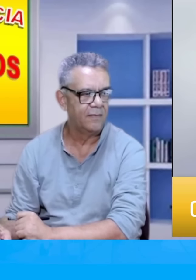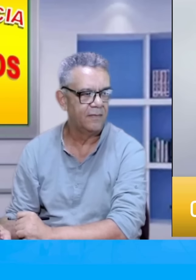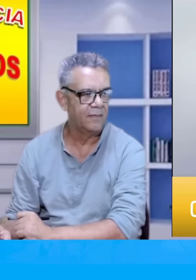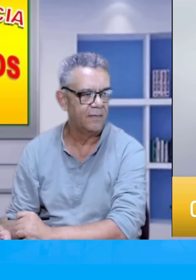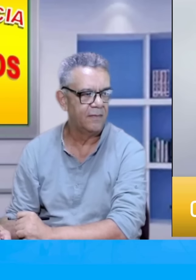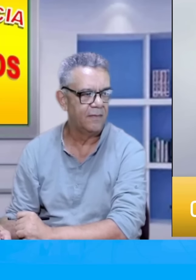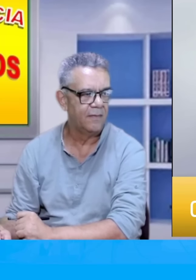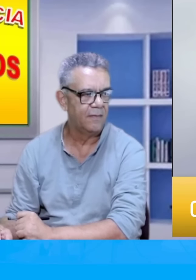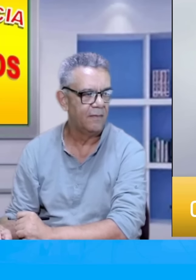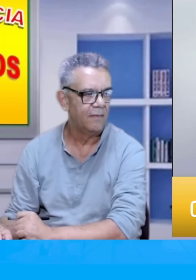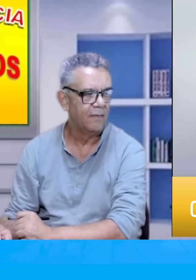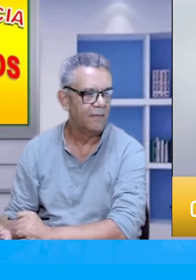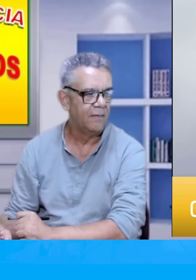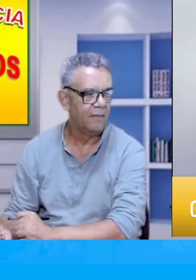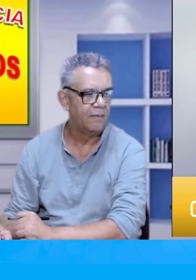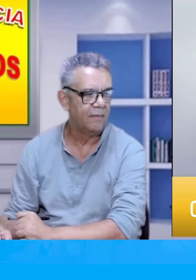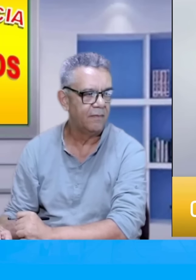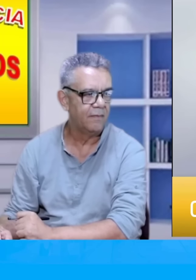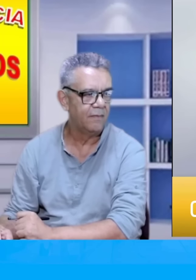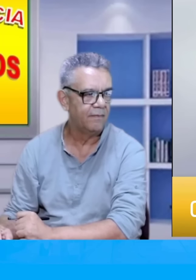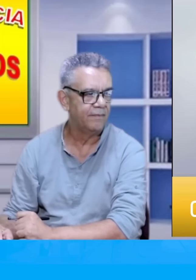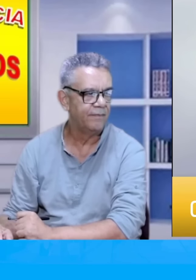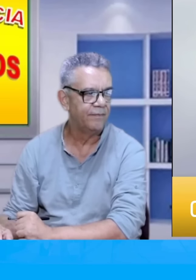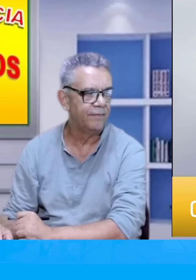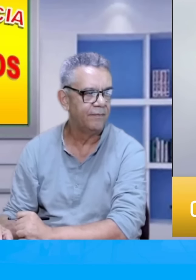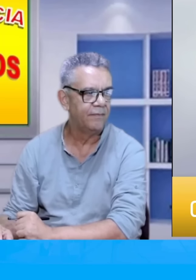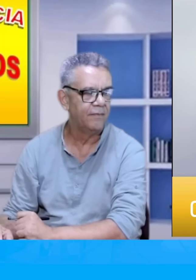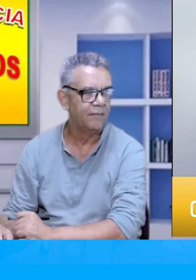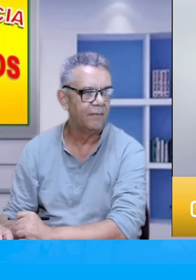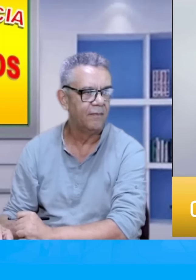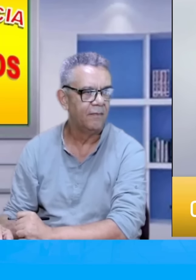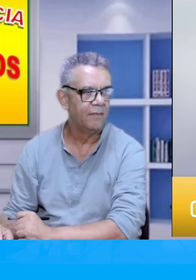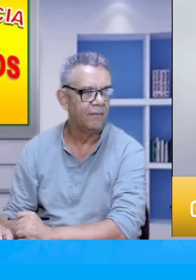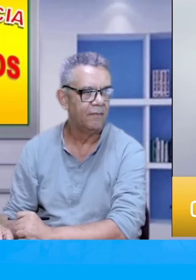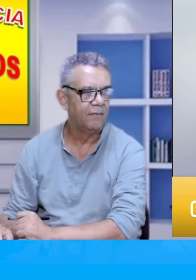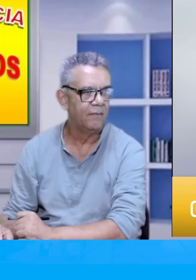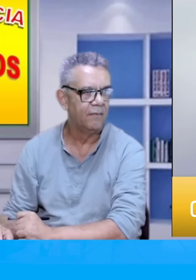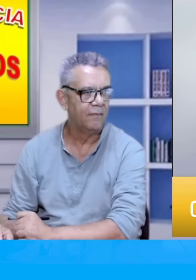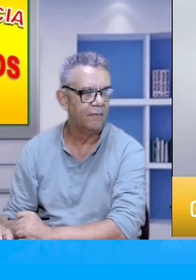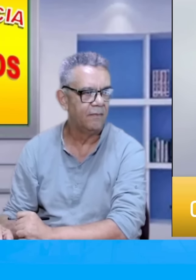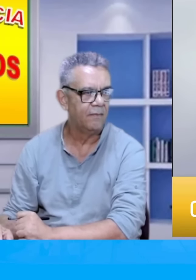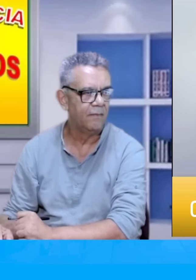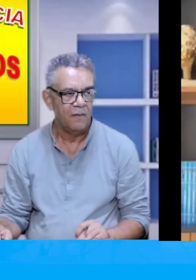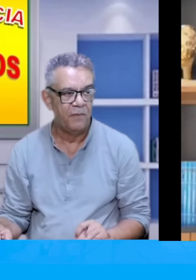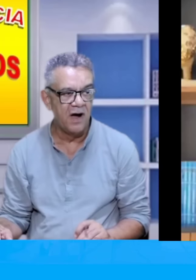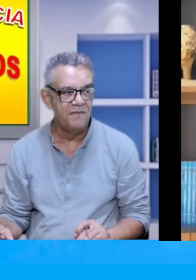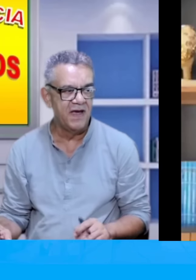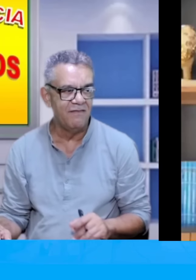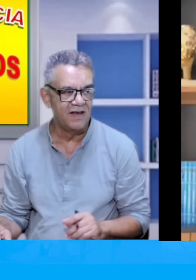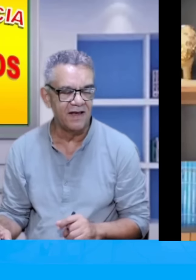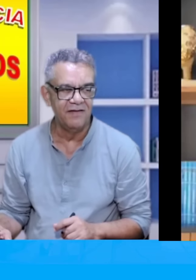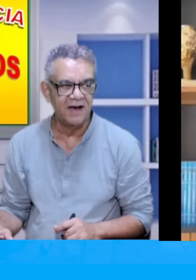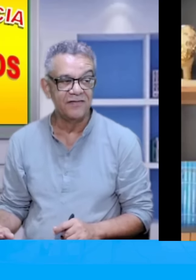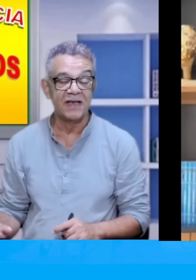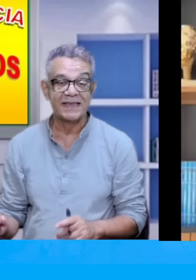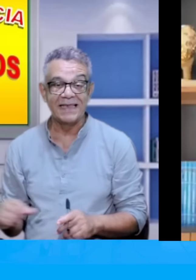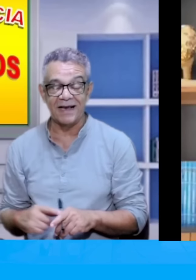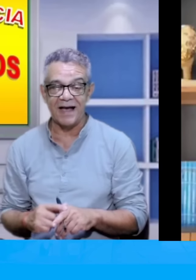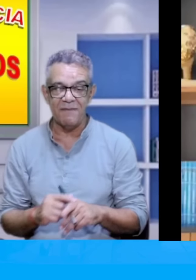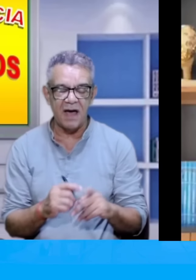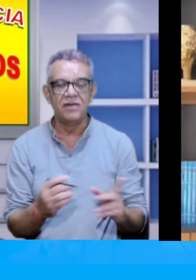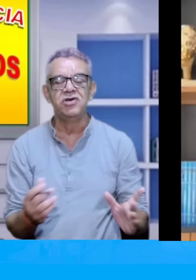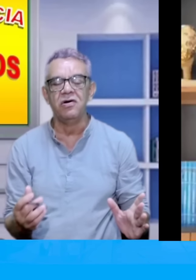voto ontem. Eu vou mostrar as mentiras e a deturpação da verdade que o ministro falou. Pois bem, meus amigos,